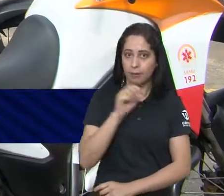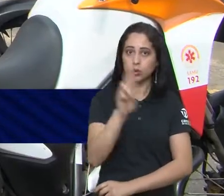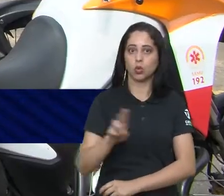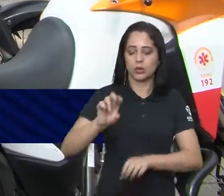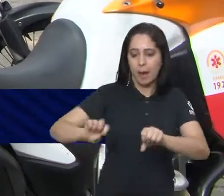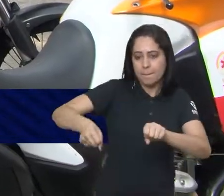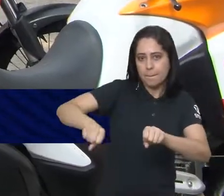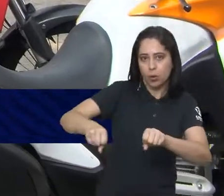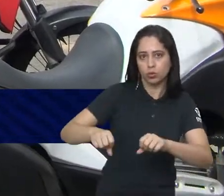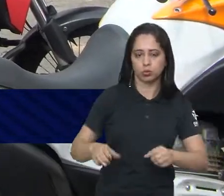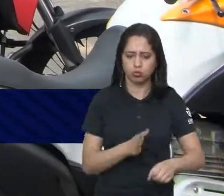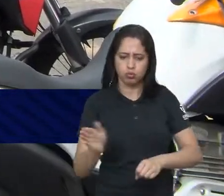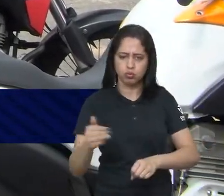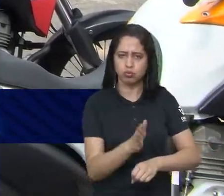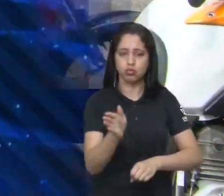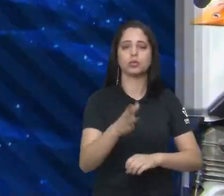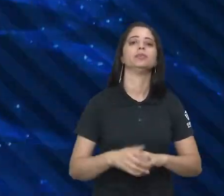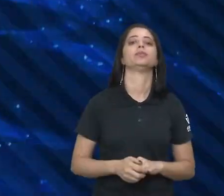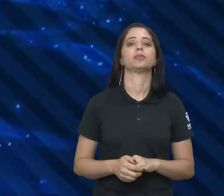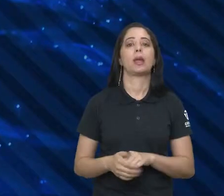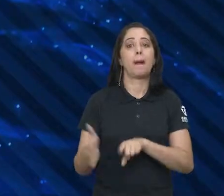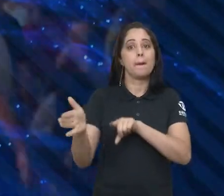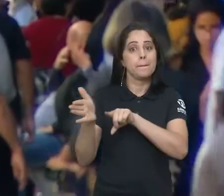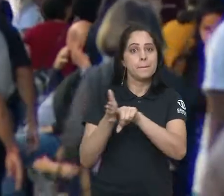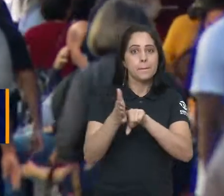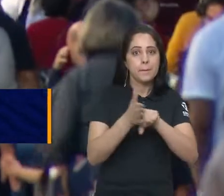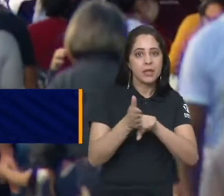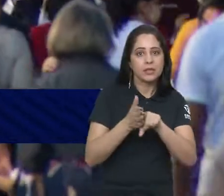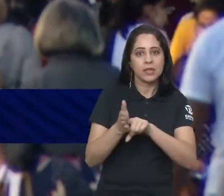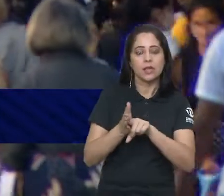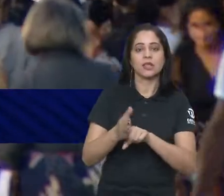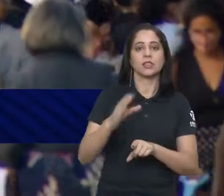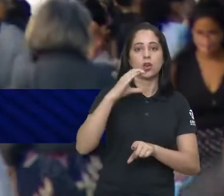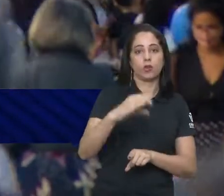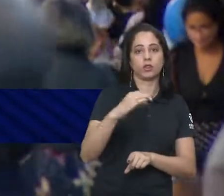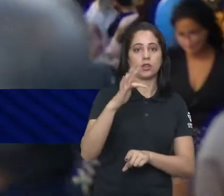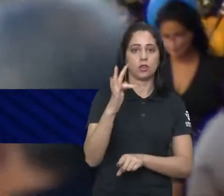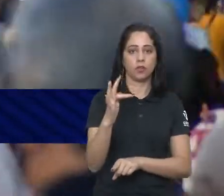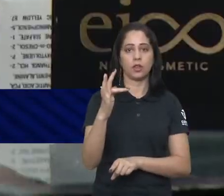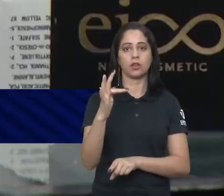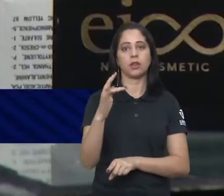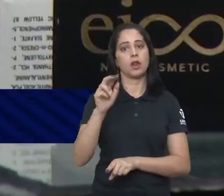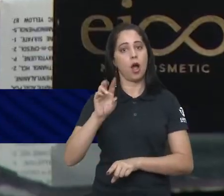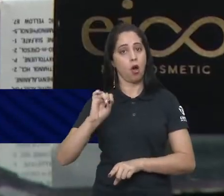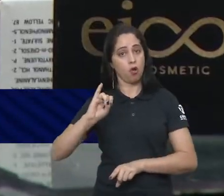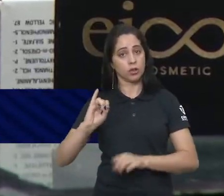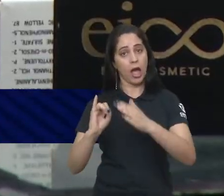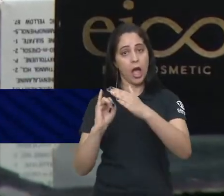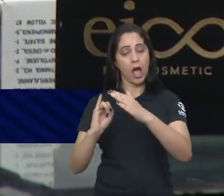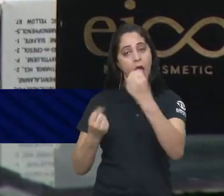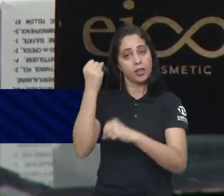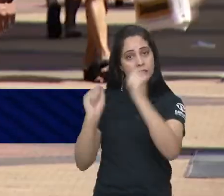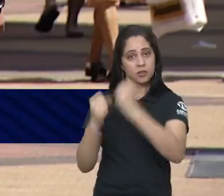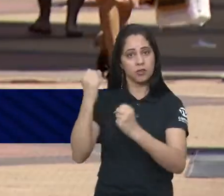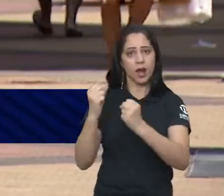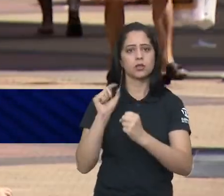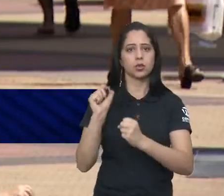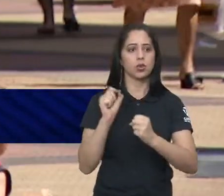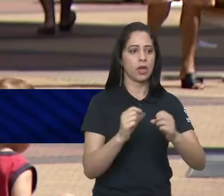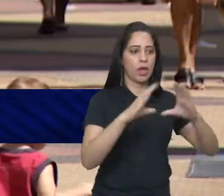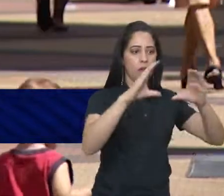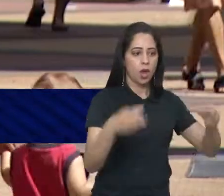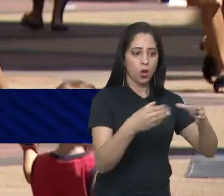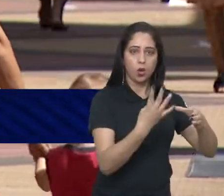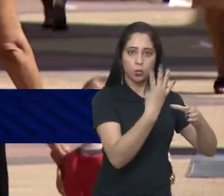com a utilização de motocicletas. Pesquisa da Confederação Nacional da Indústria revela que 1 em